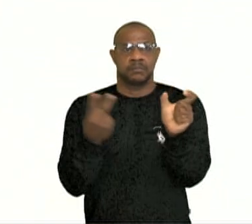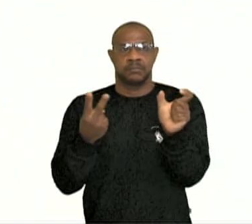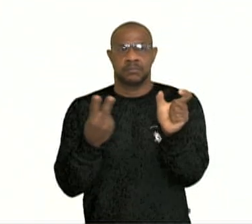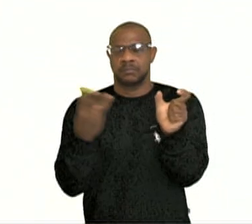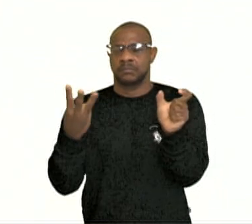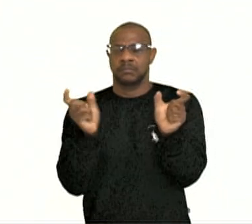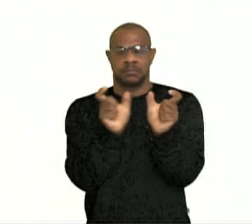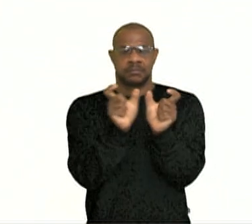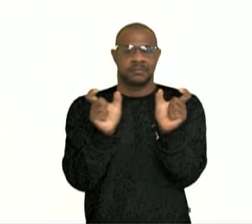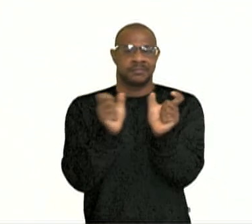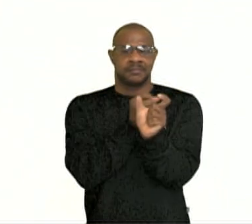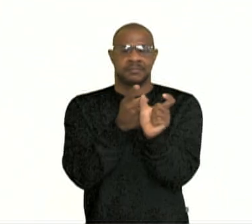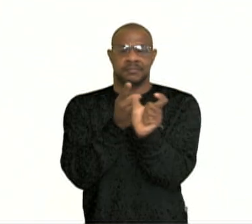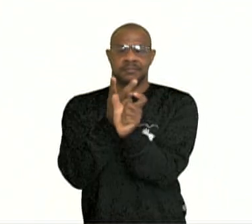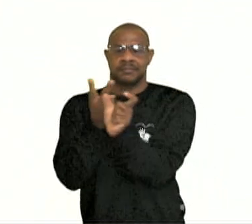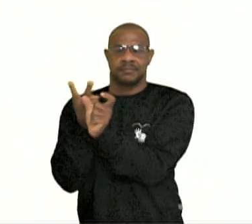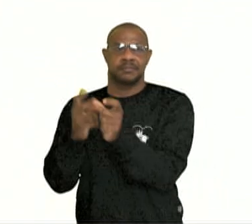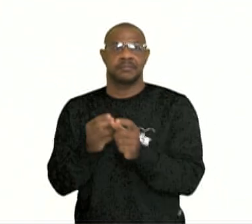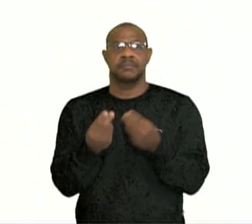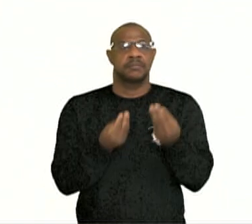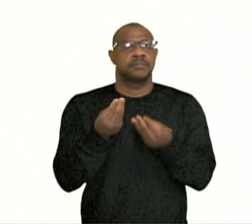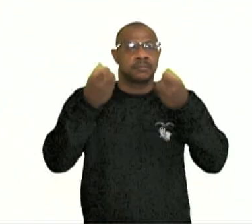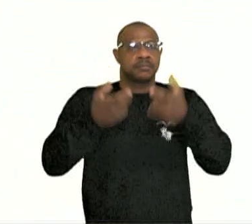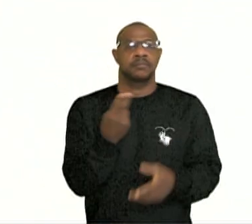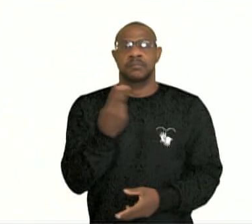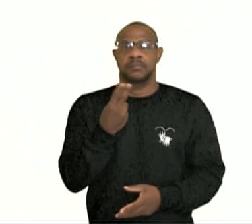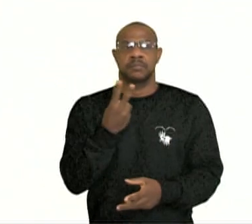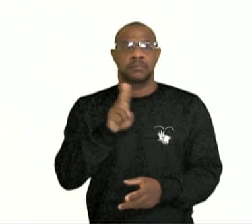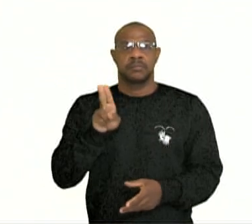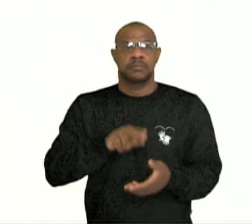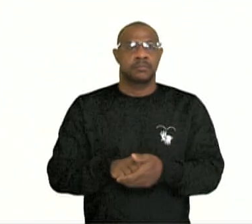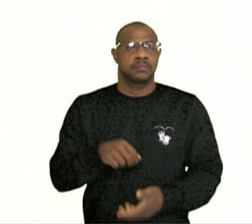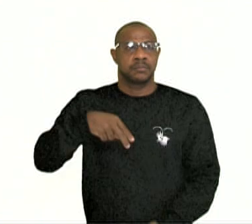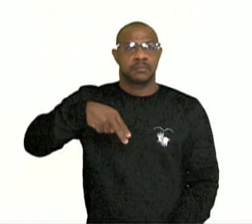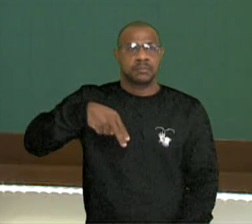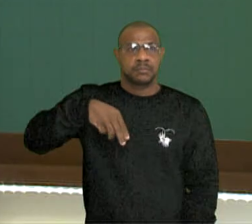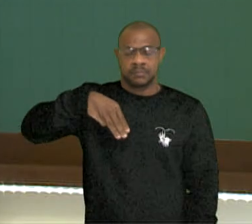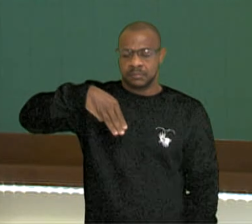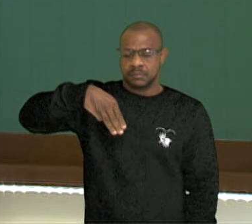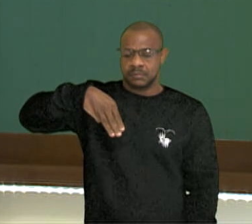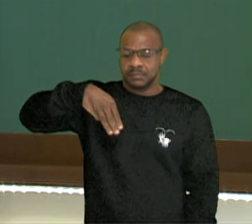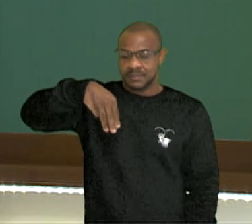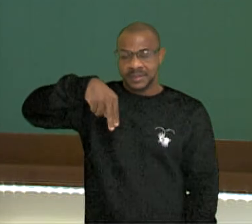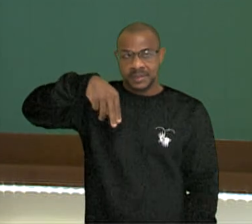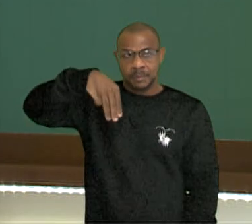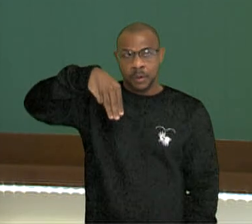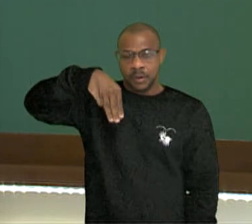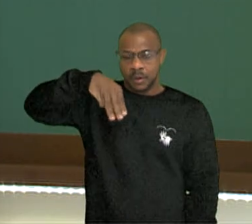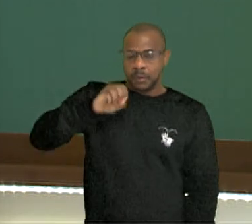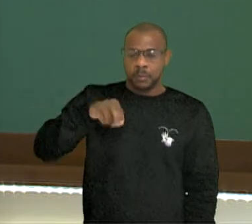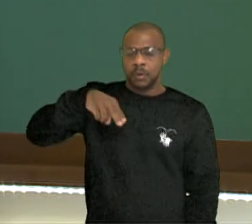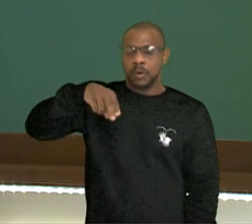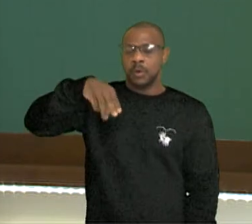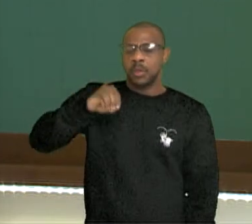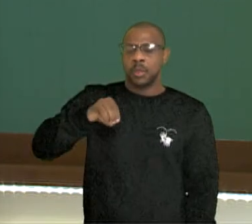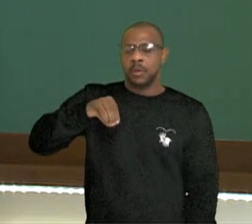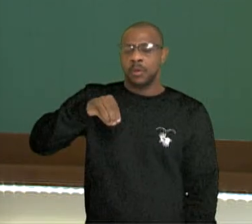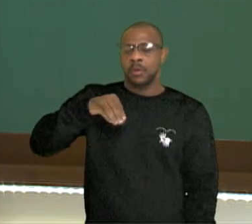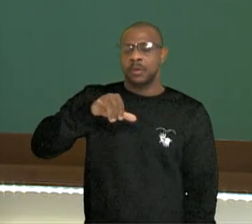aqui é outro. Cada um desses termos, eles são chamados de monômio, ok? Mono, um só,